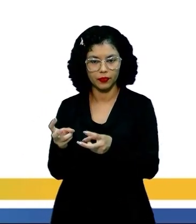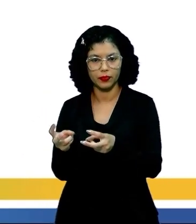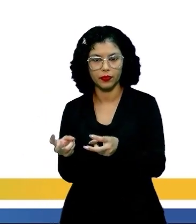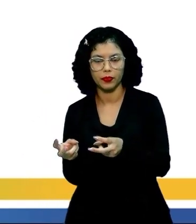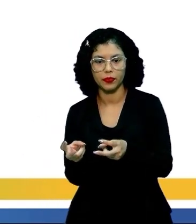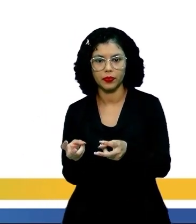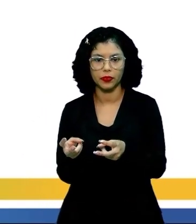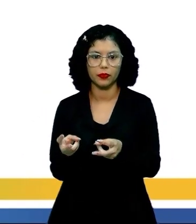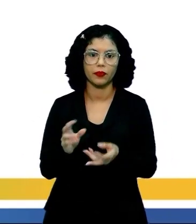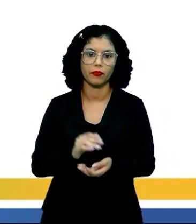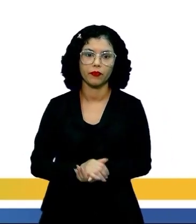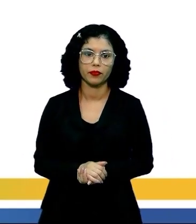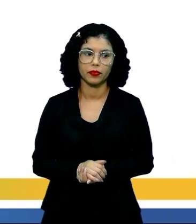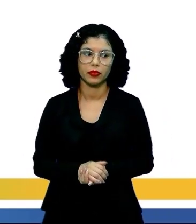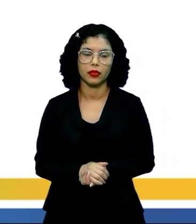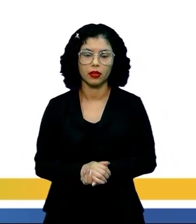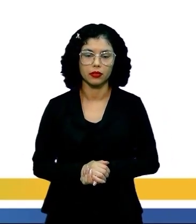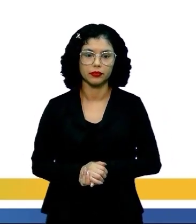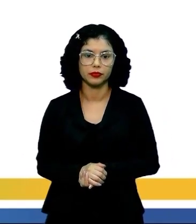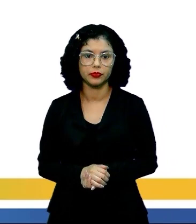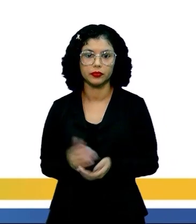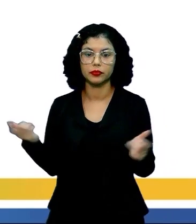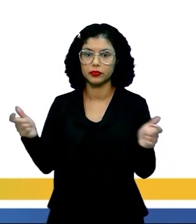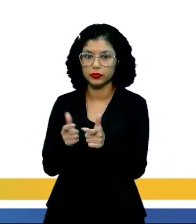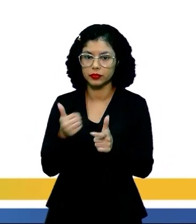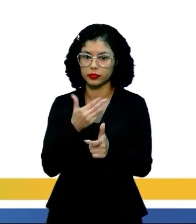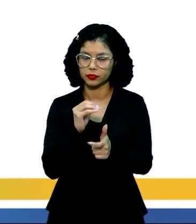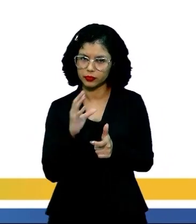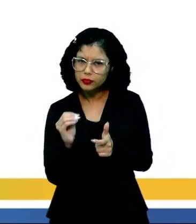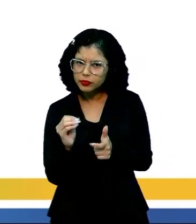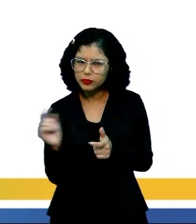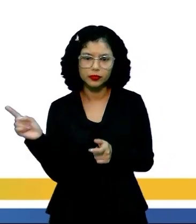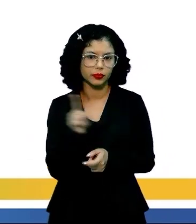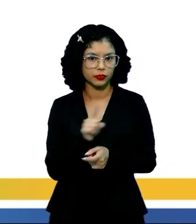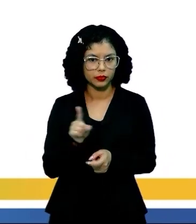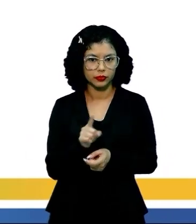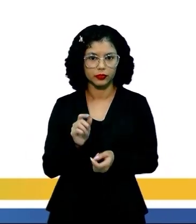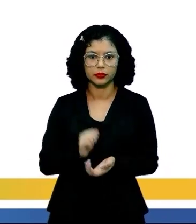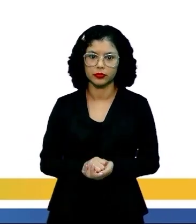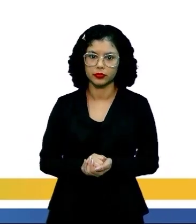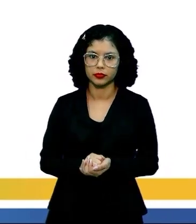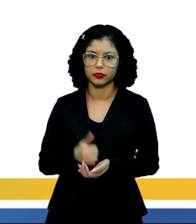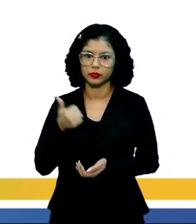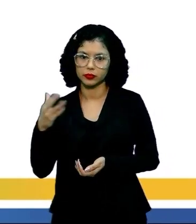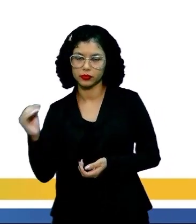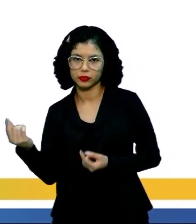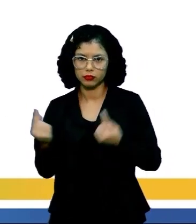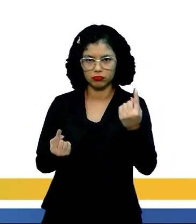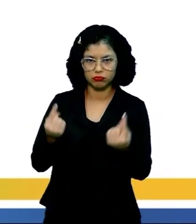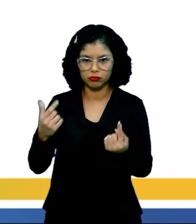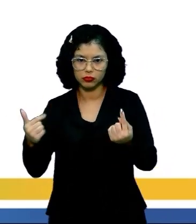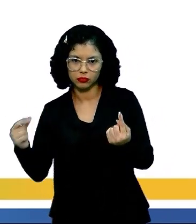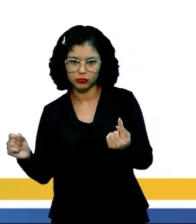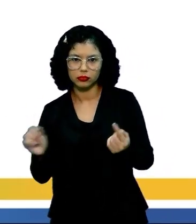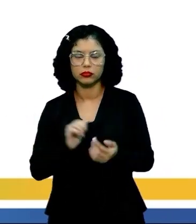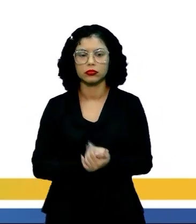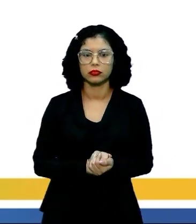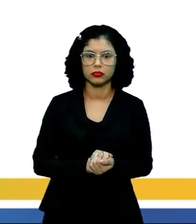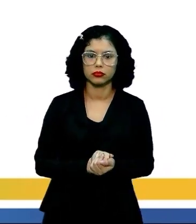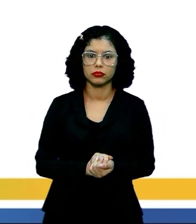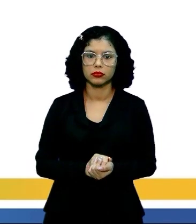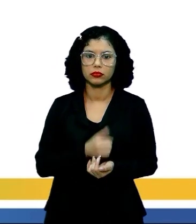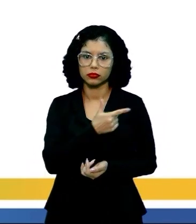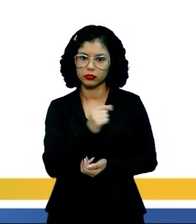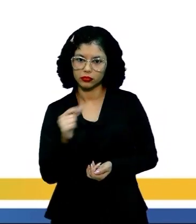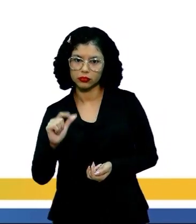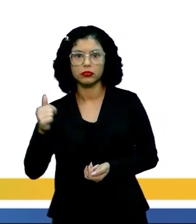as opções. Foi menor do que 100? Não. Estava entre 100 e 200? Não. Estava